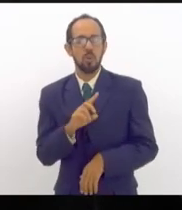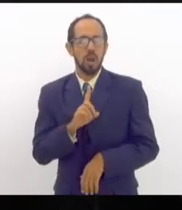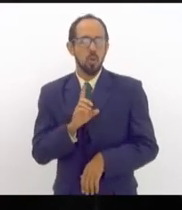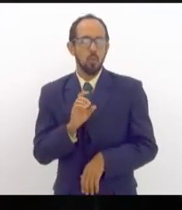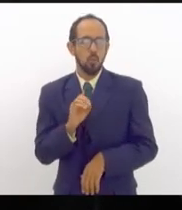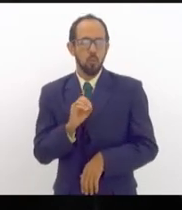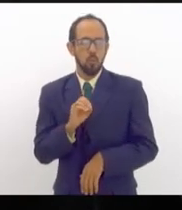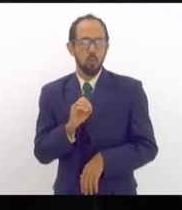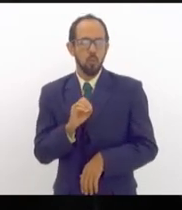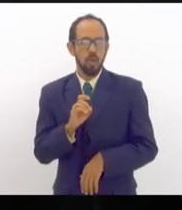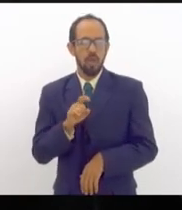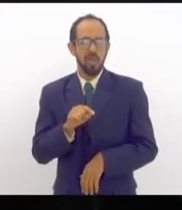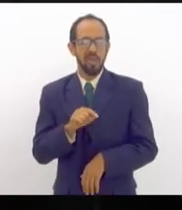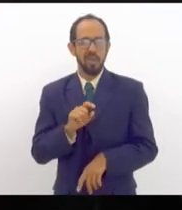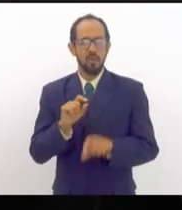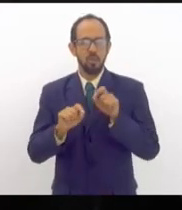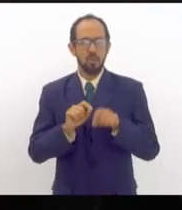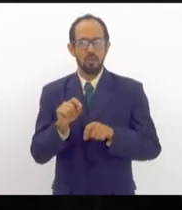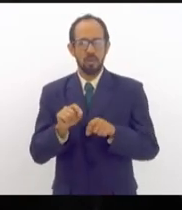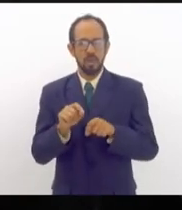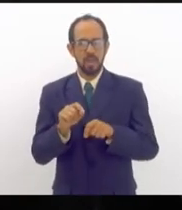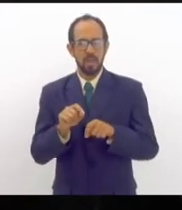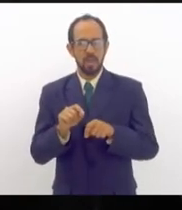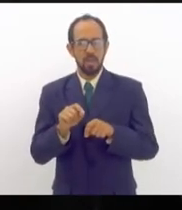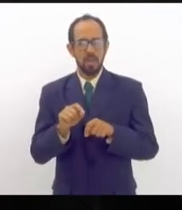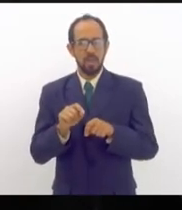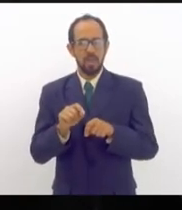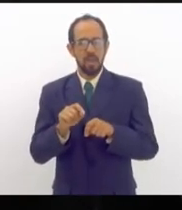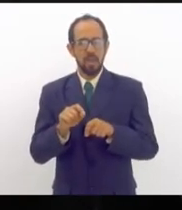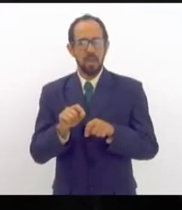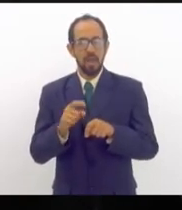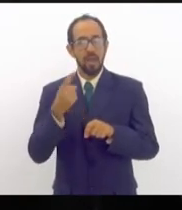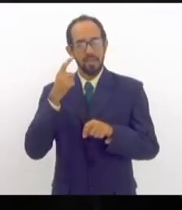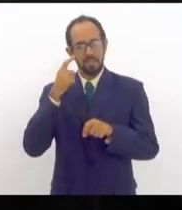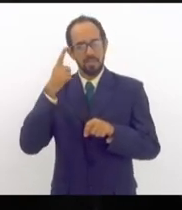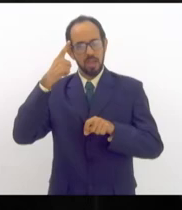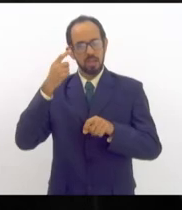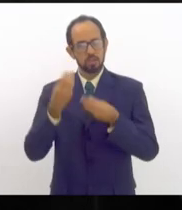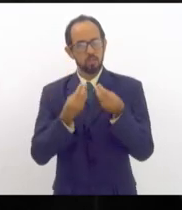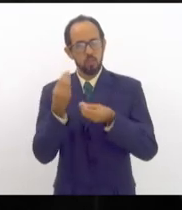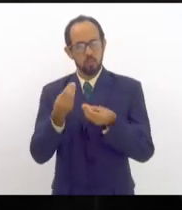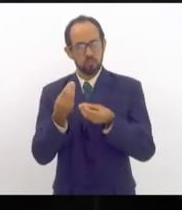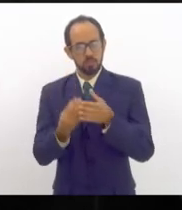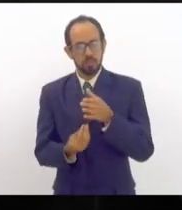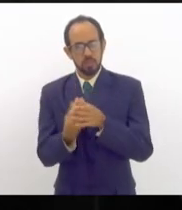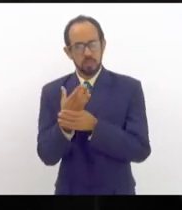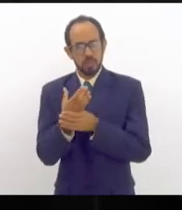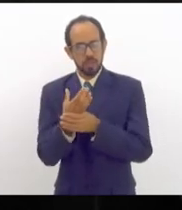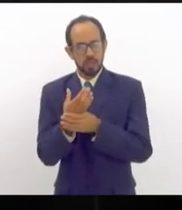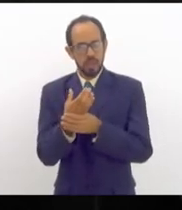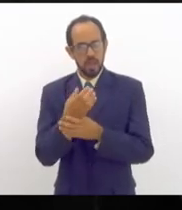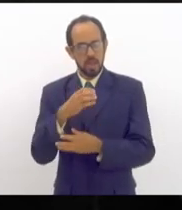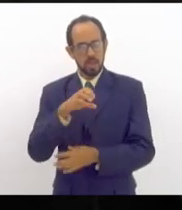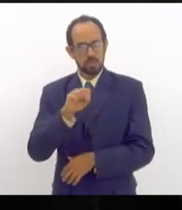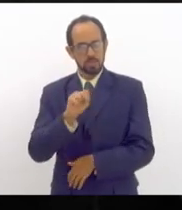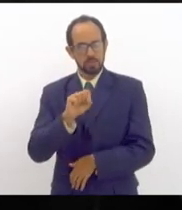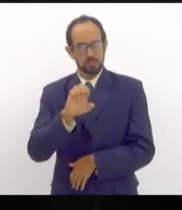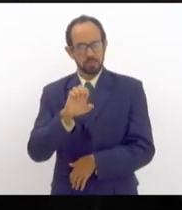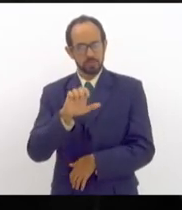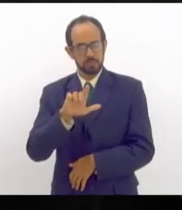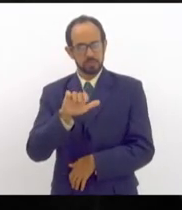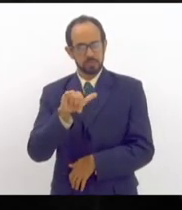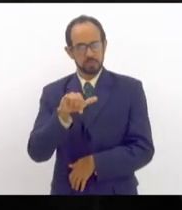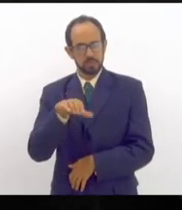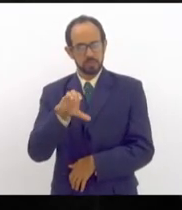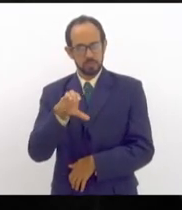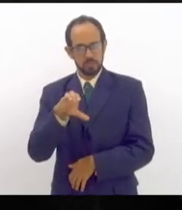lógica da definição da taxa SELIC porque por que que a